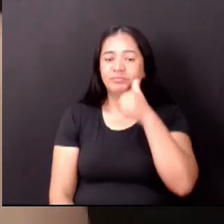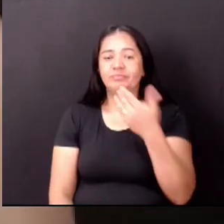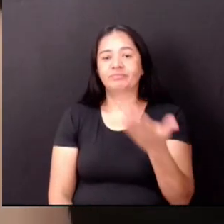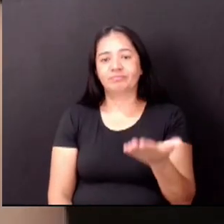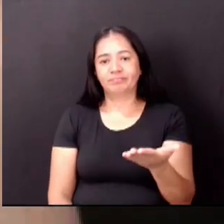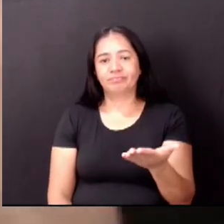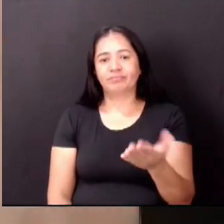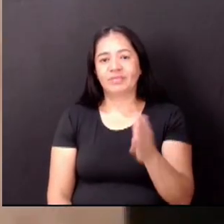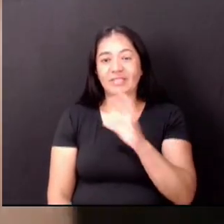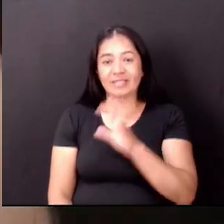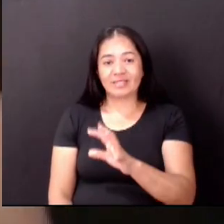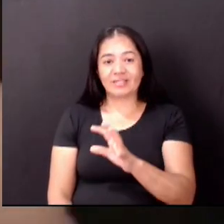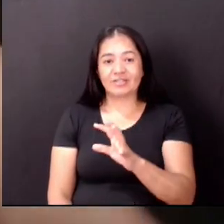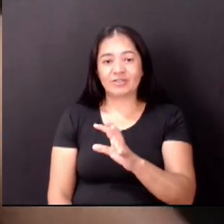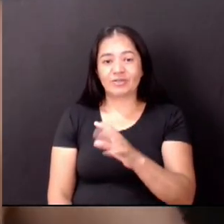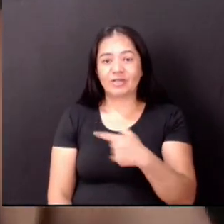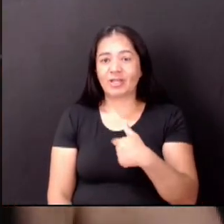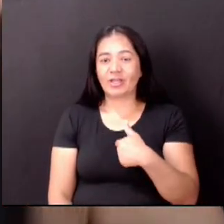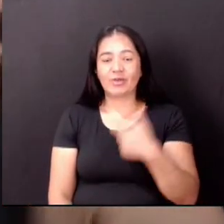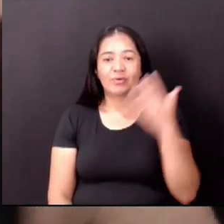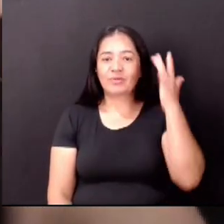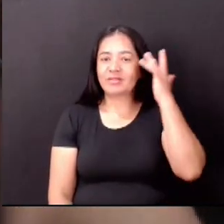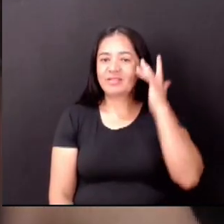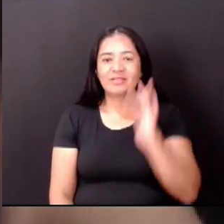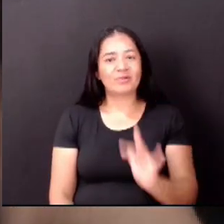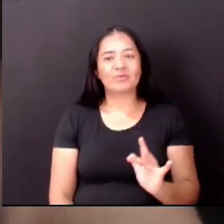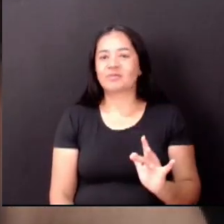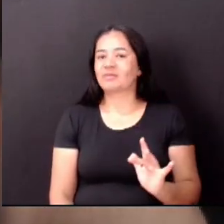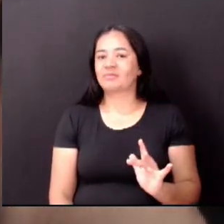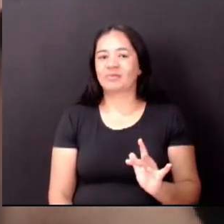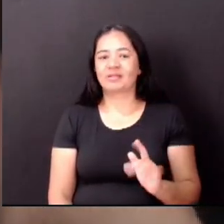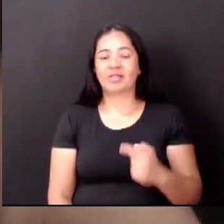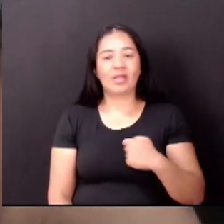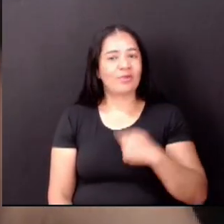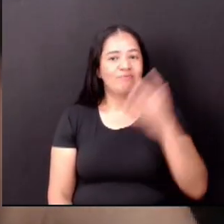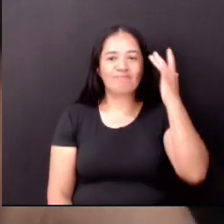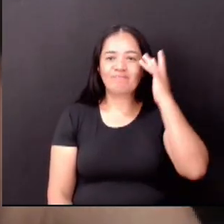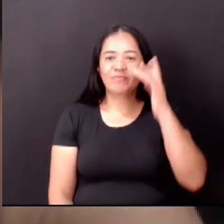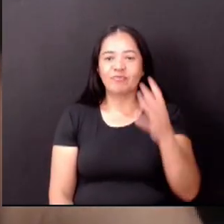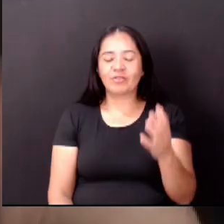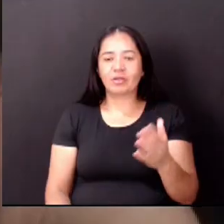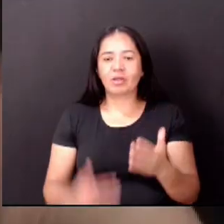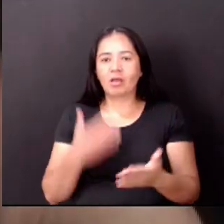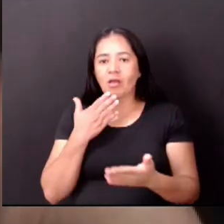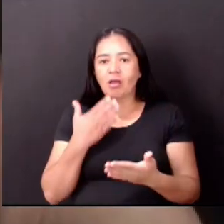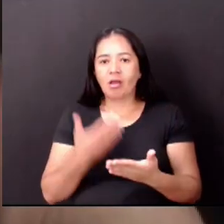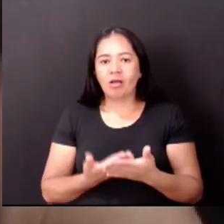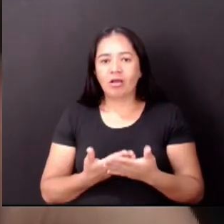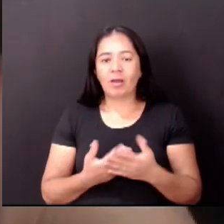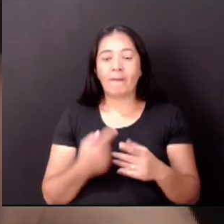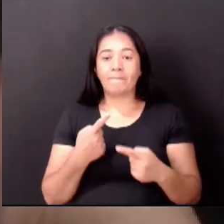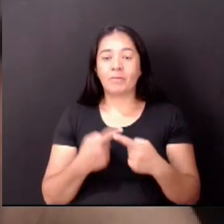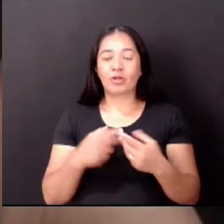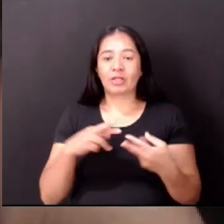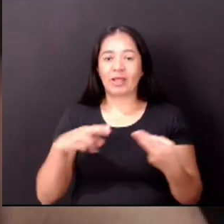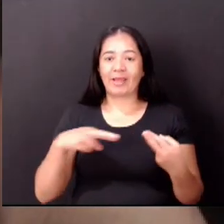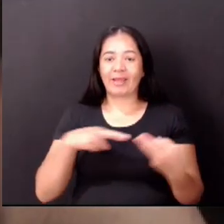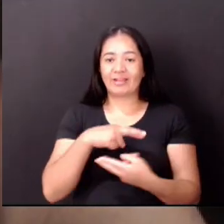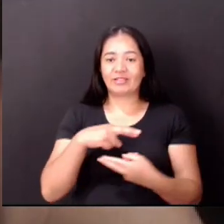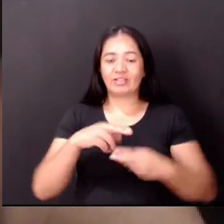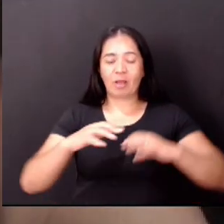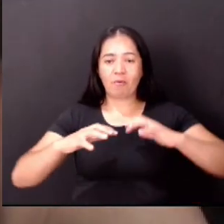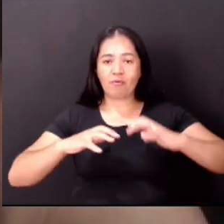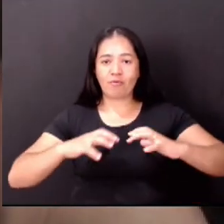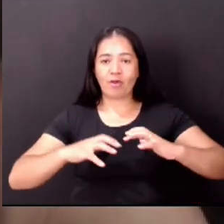não tinha ideia, Alexandra, e isso me impressionou muito. A reciclagem no Brasil é muito movida por mulheres.